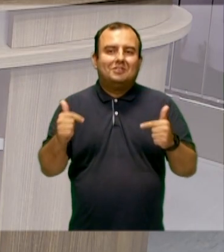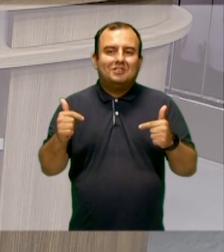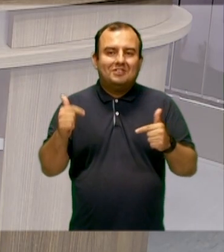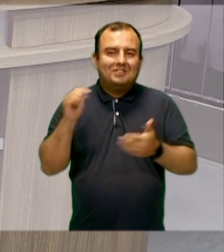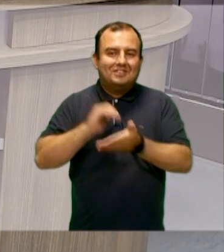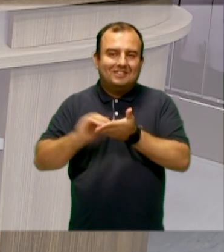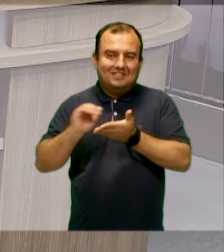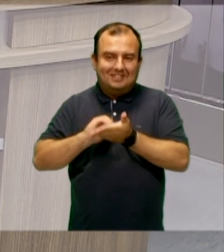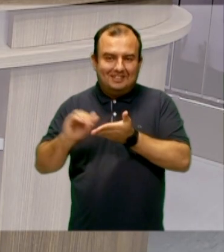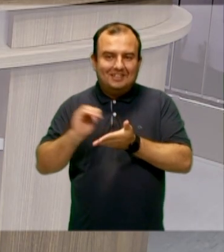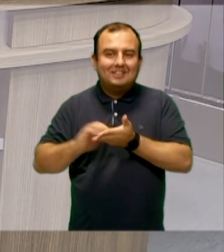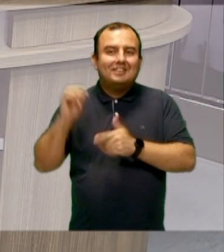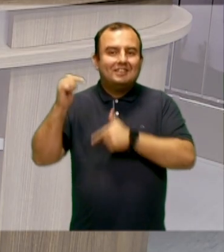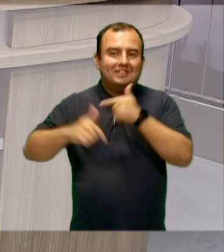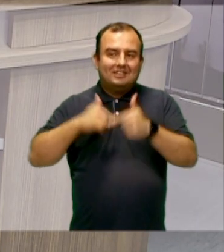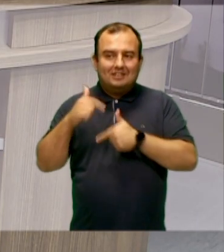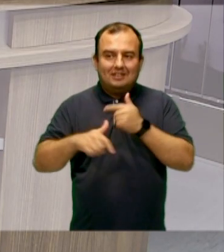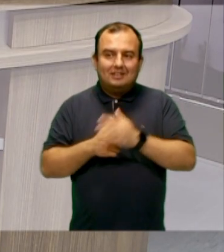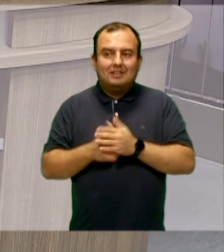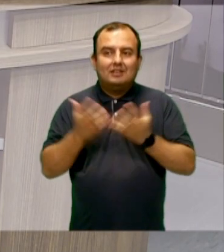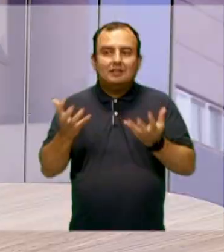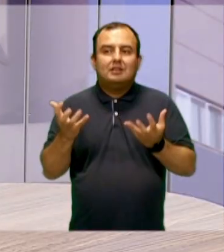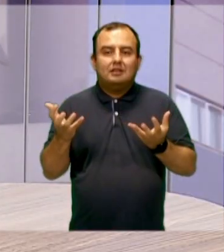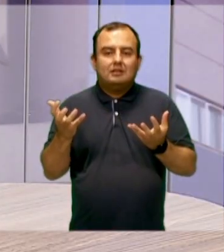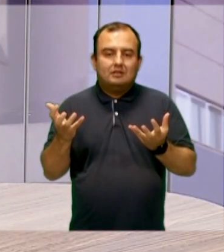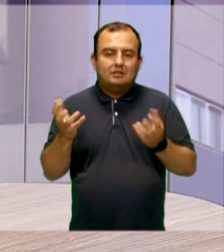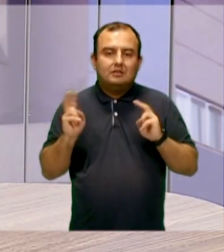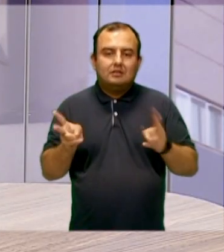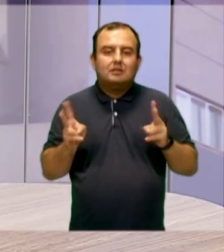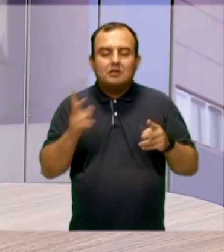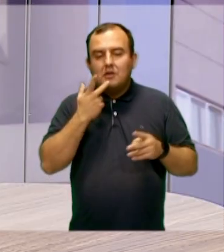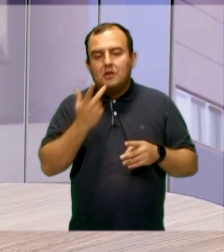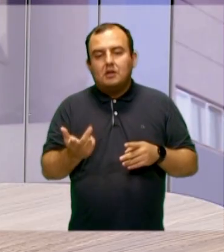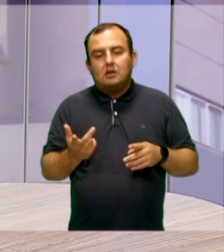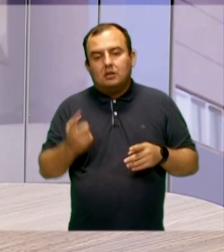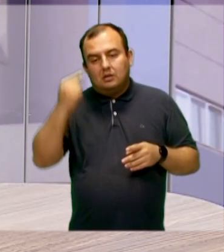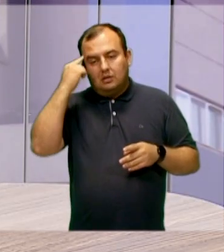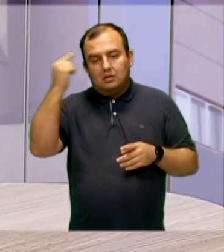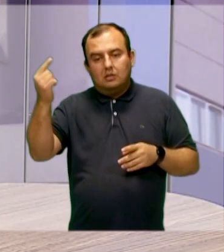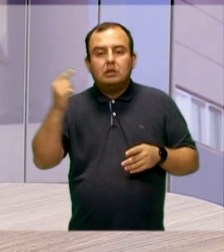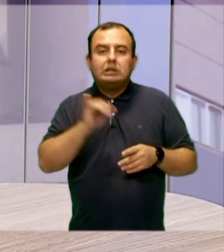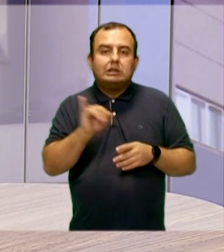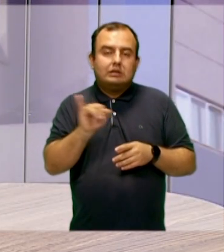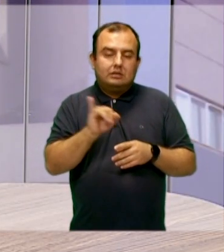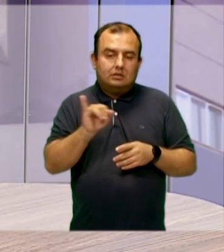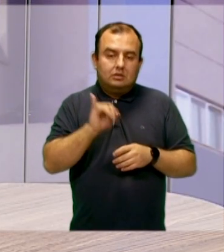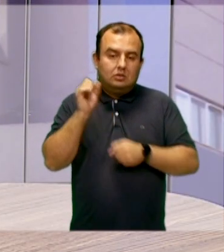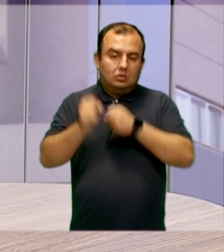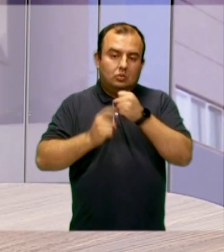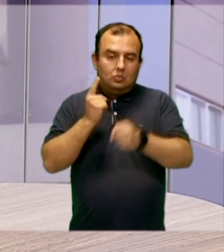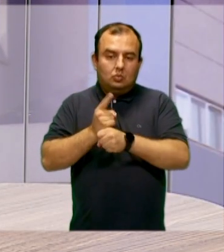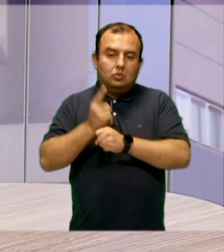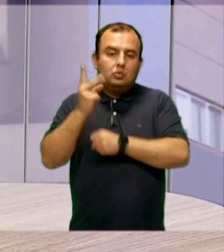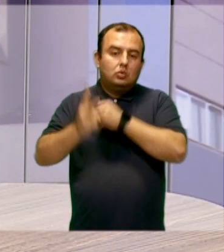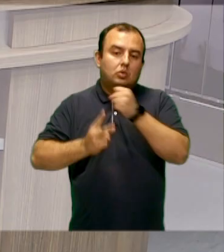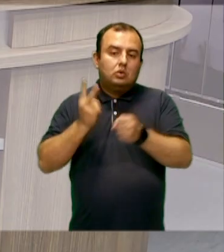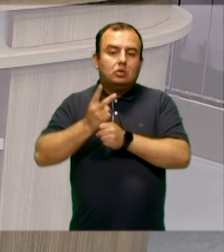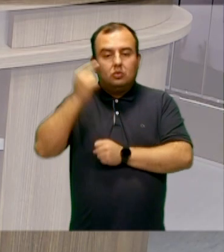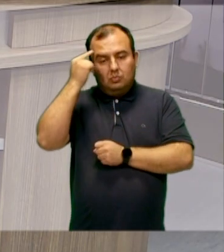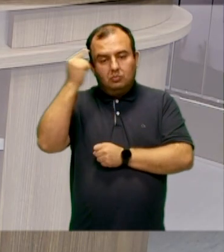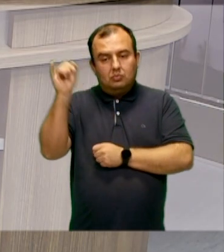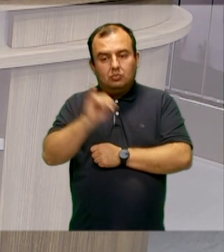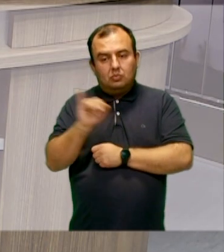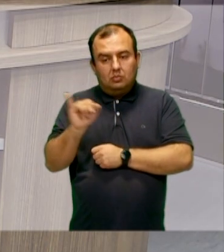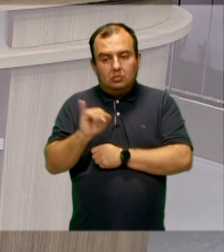secretaria de vocês, vamos dá trabalho. Mas o que a gente quer, a gente sempre fala na secretaria que a gente não pensa em Itajaí para 1 ano, 2 anos. Tem que pensar em